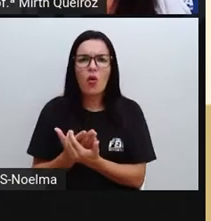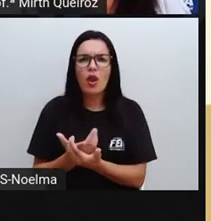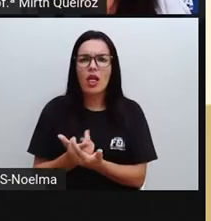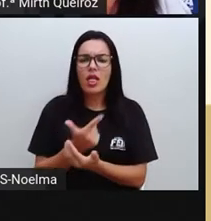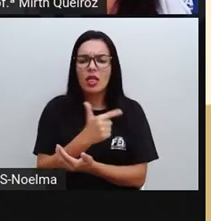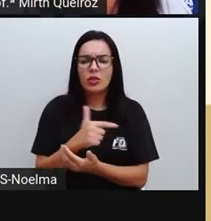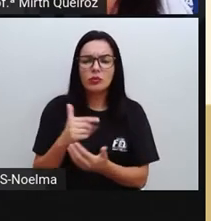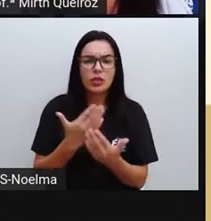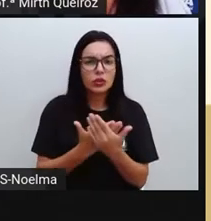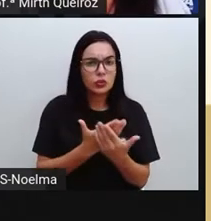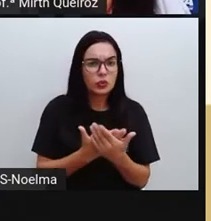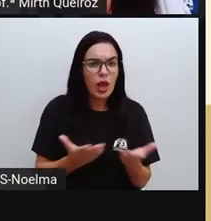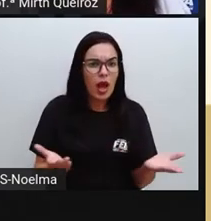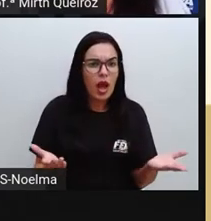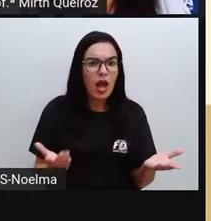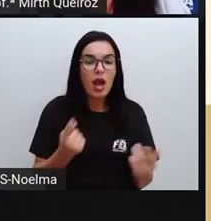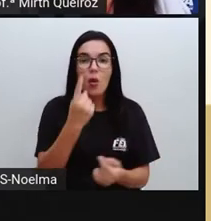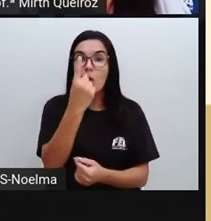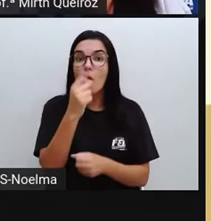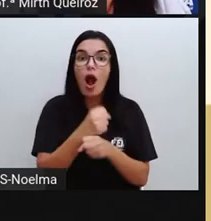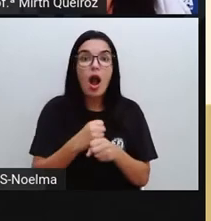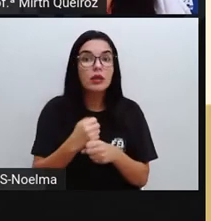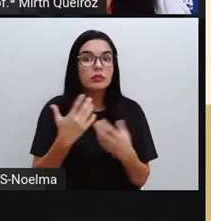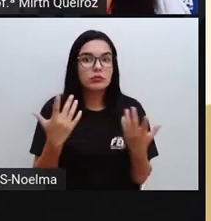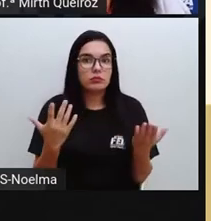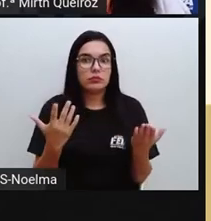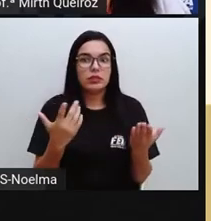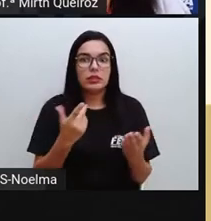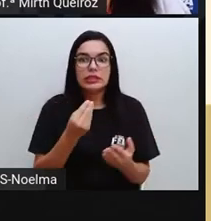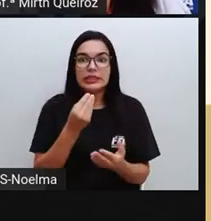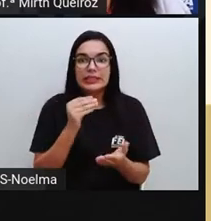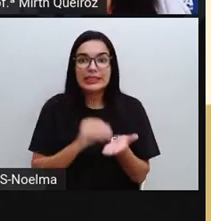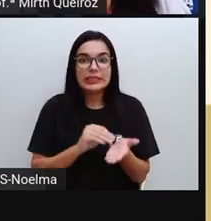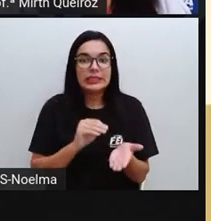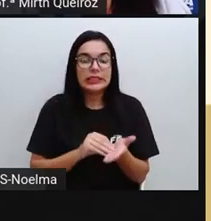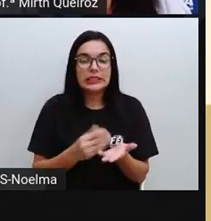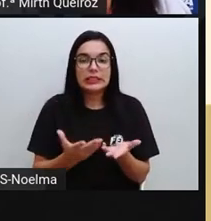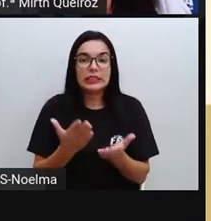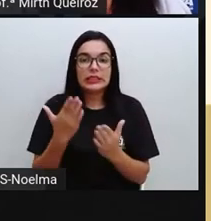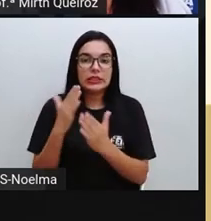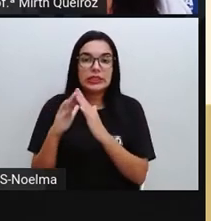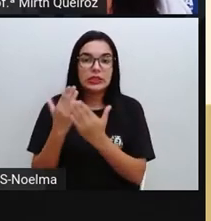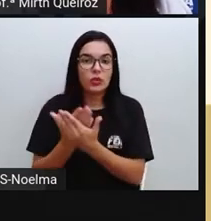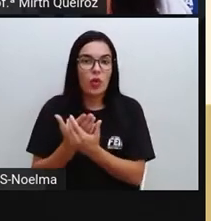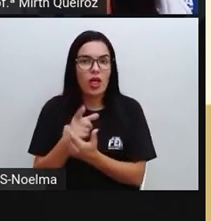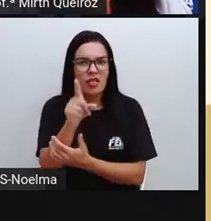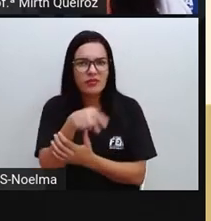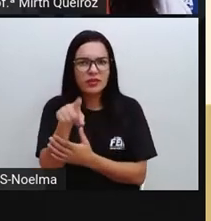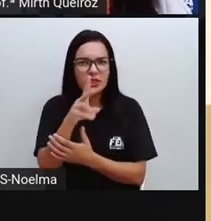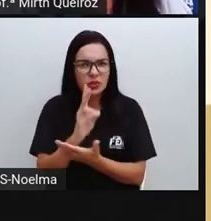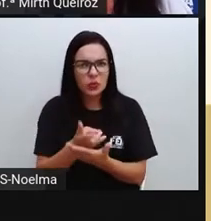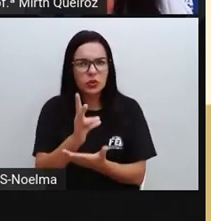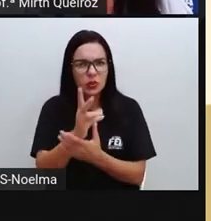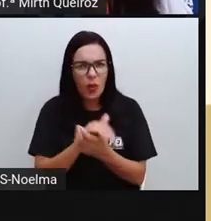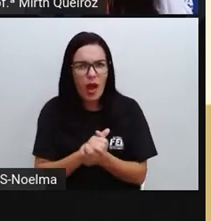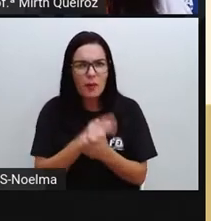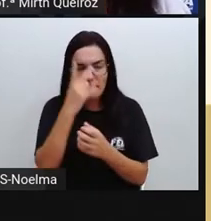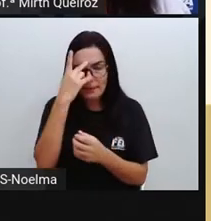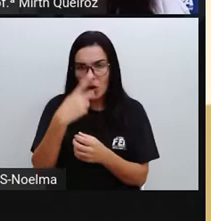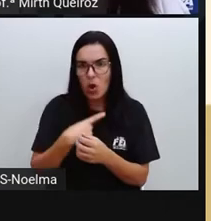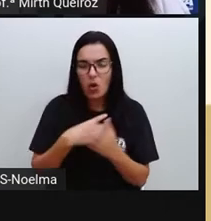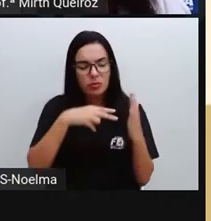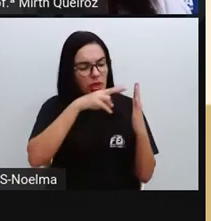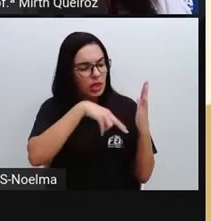vocês passaram aí por um ano, né, sem a escola. Vocês continuaram a estudar por conta própria,